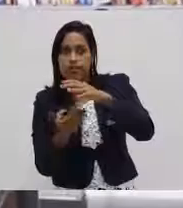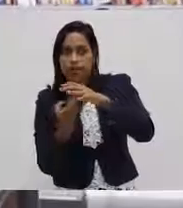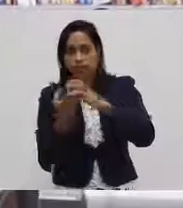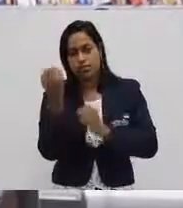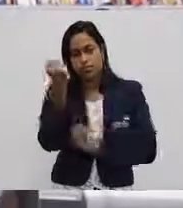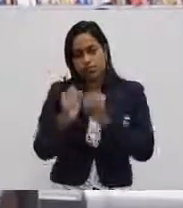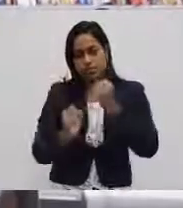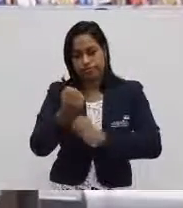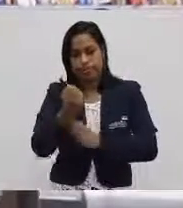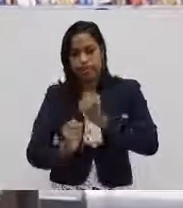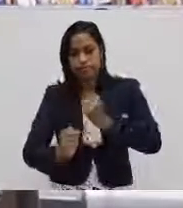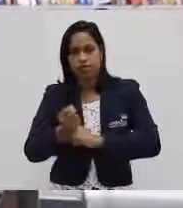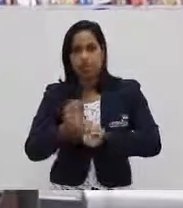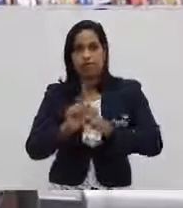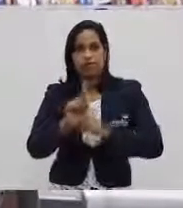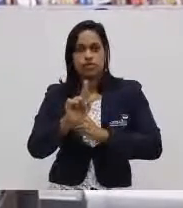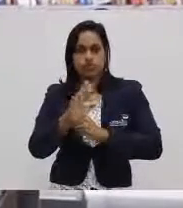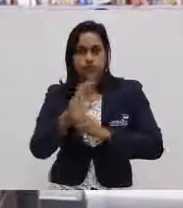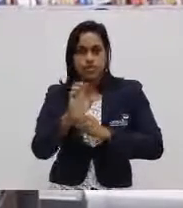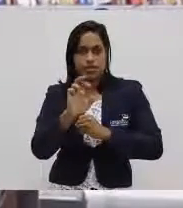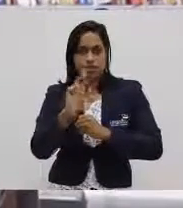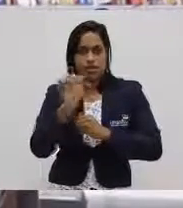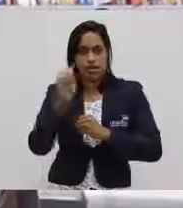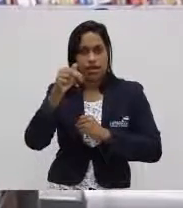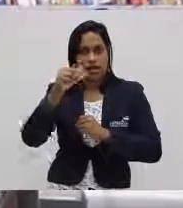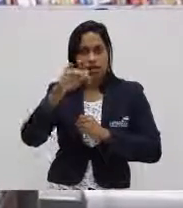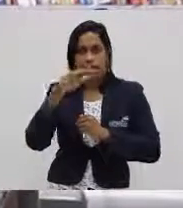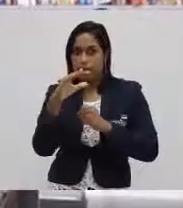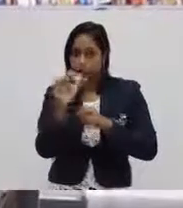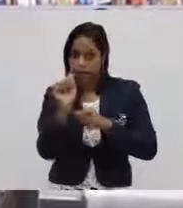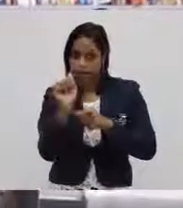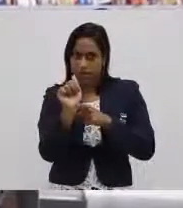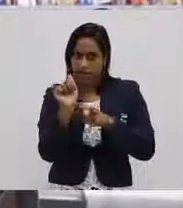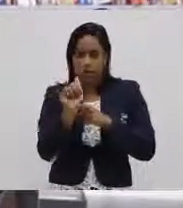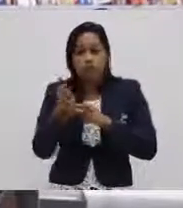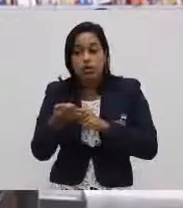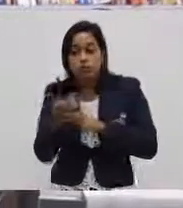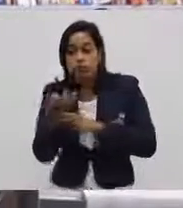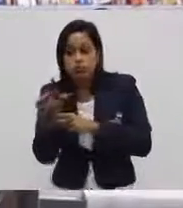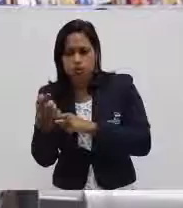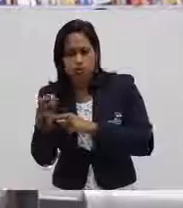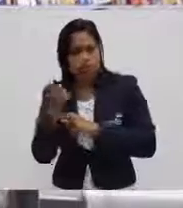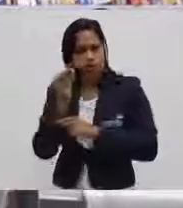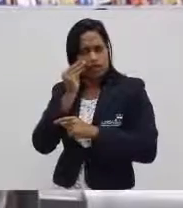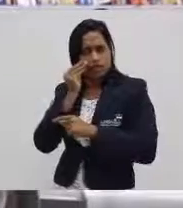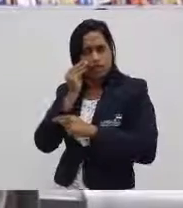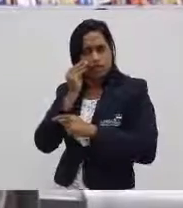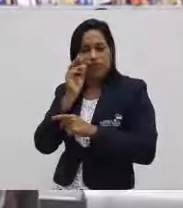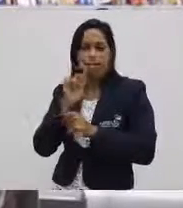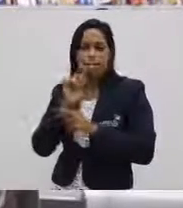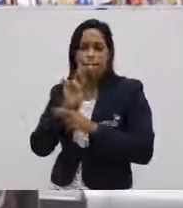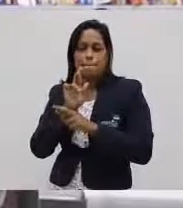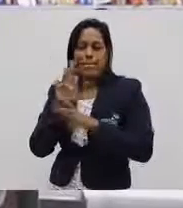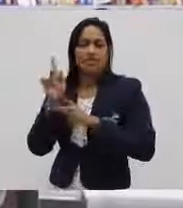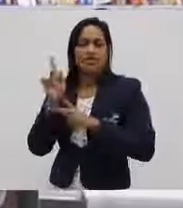eu produzo uma quantidade específica de um lote e quando aquela quantidade específica que eu vou mudar as